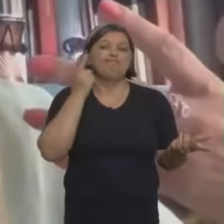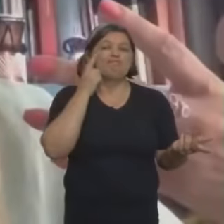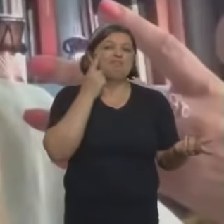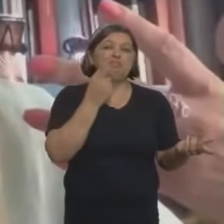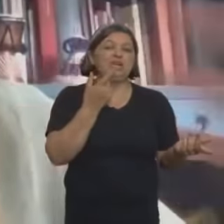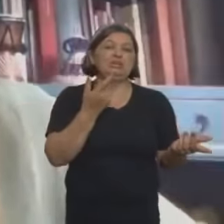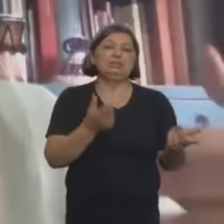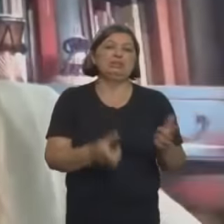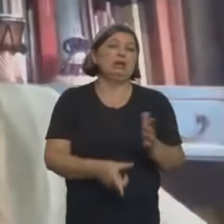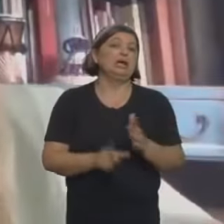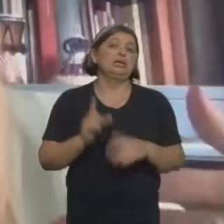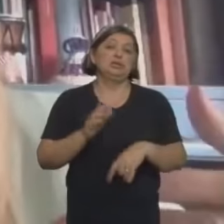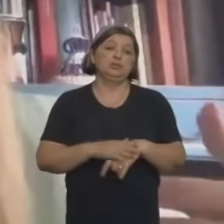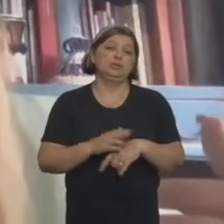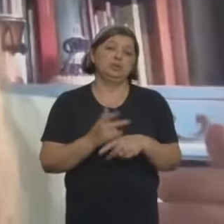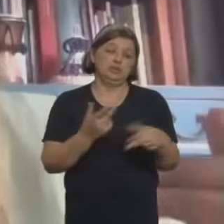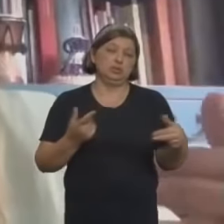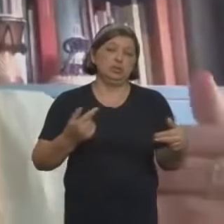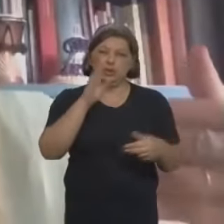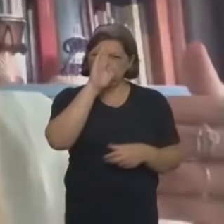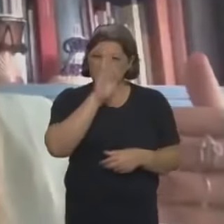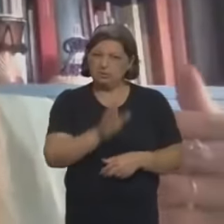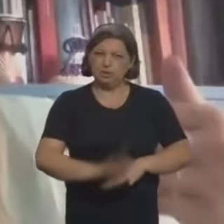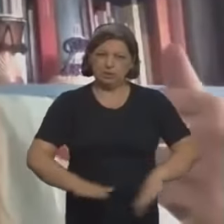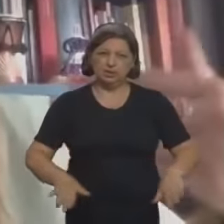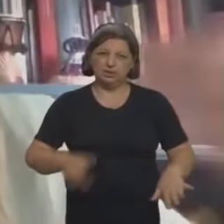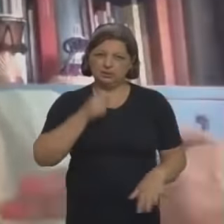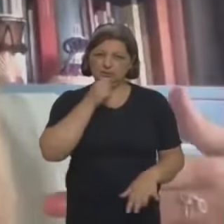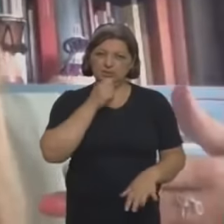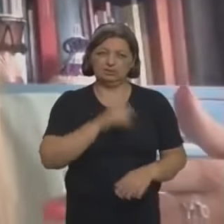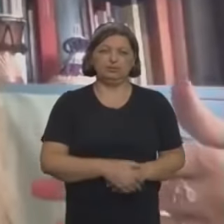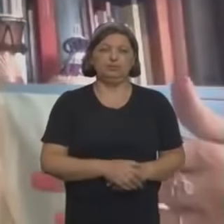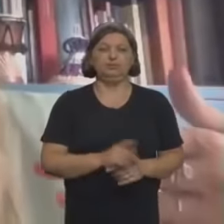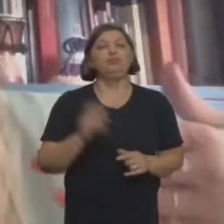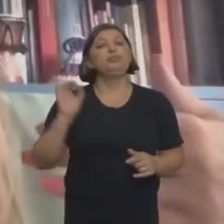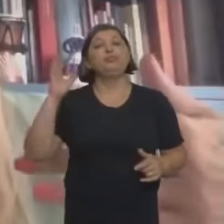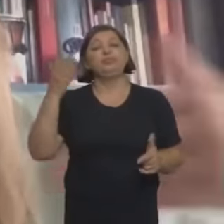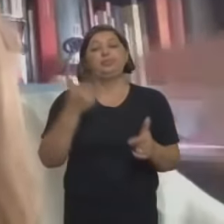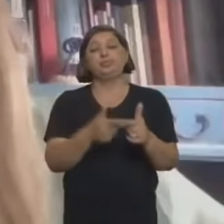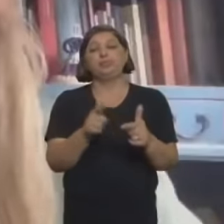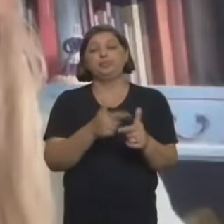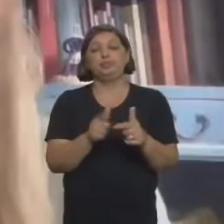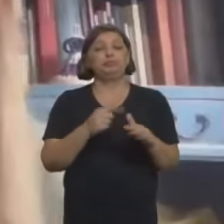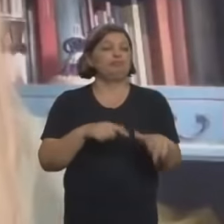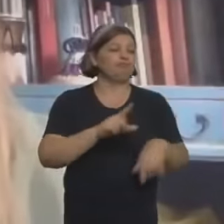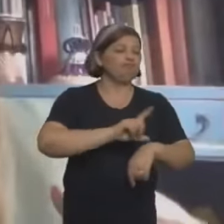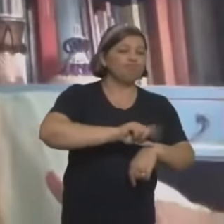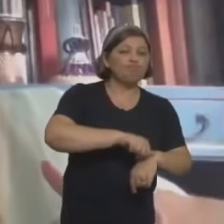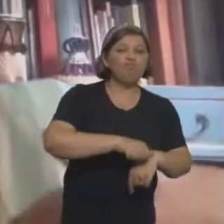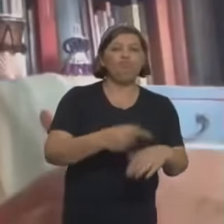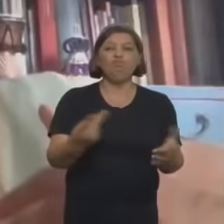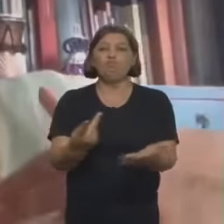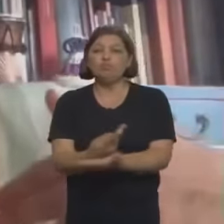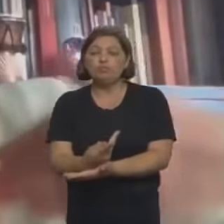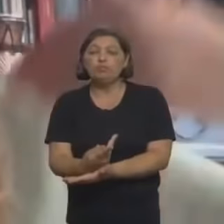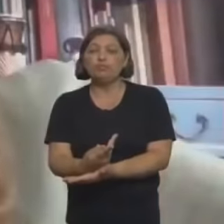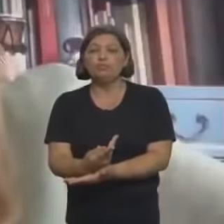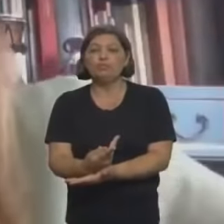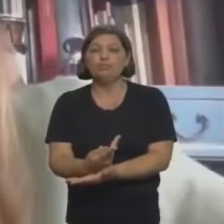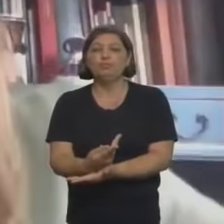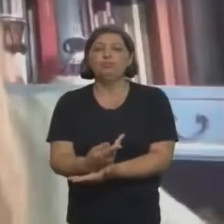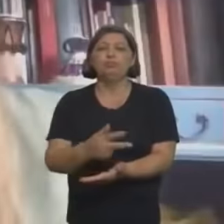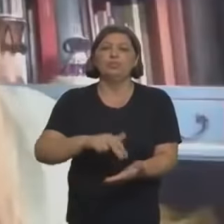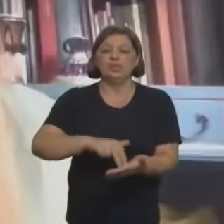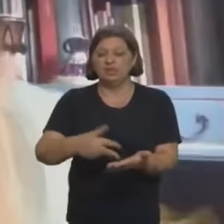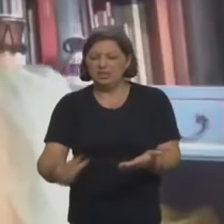quando, principalmente ainda criança, quando acontece um problema, né, a gente se atrasa, a gente erra, a gente cai,